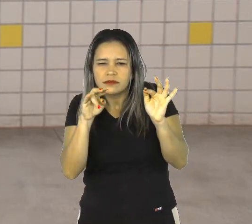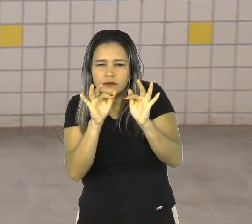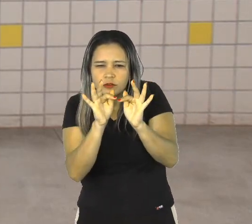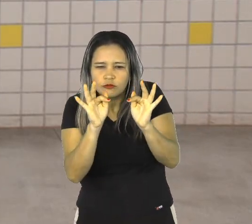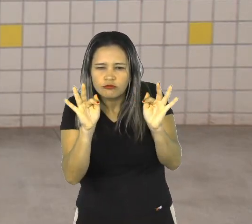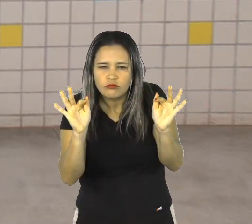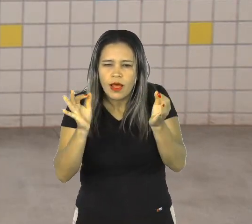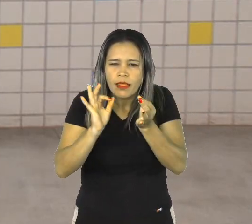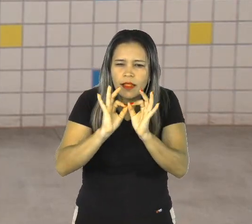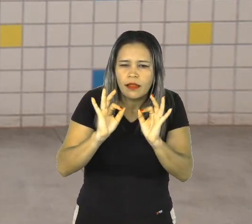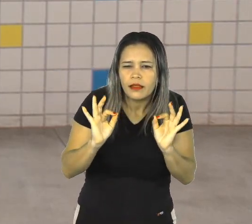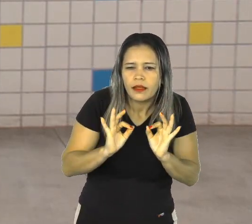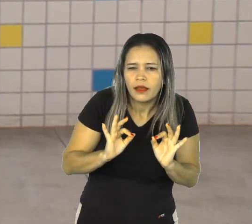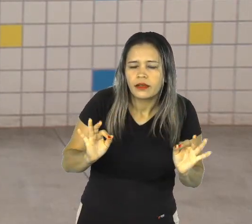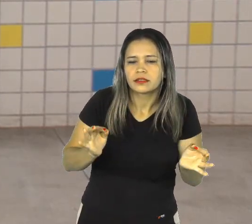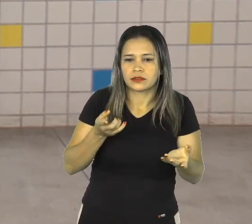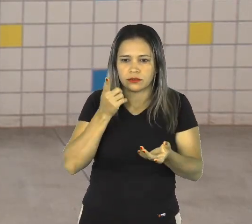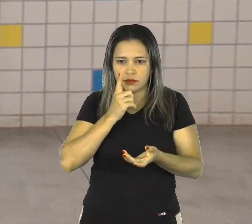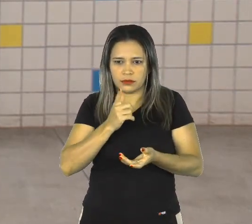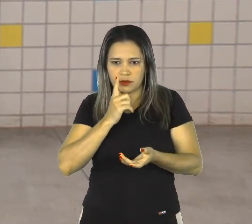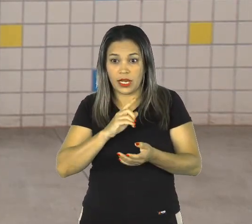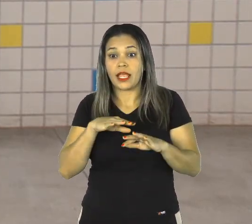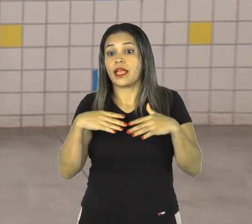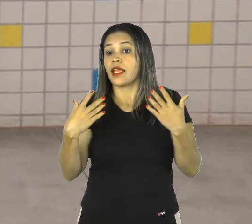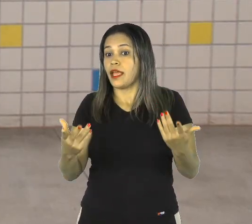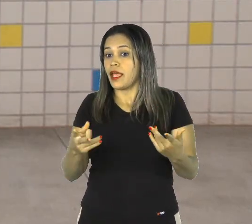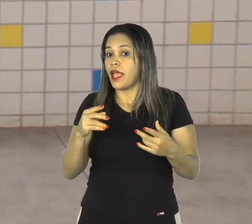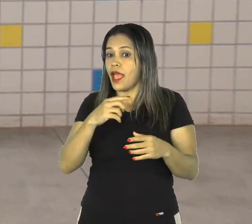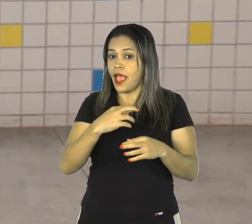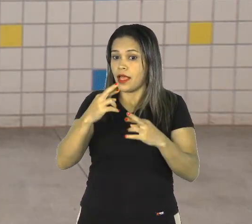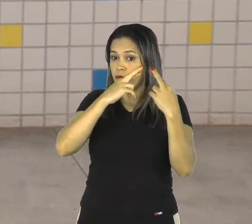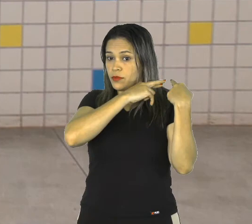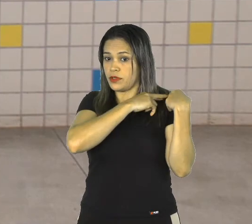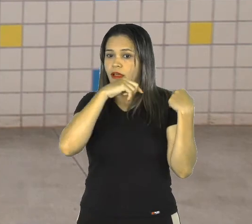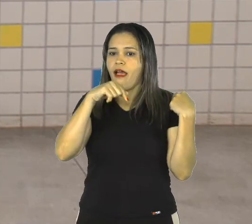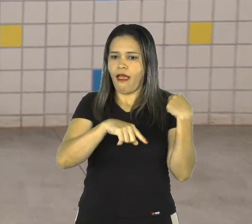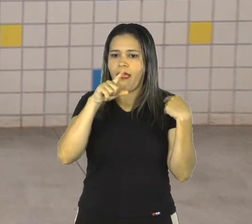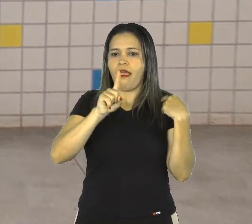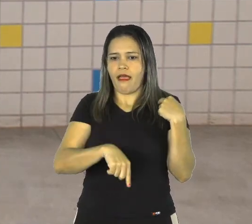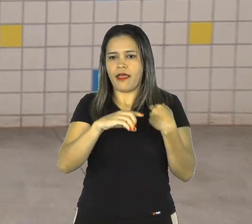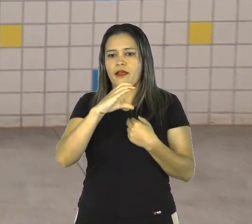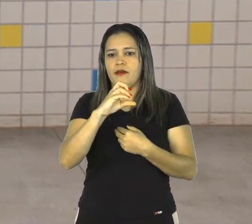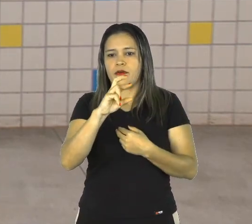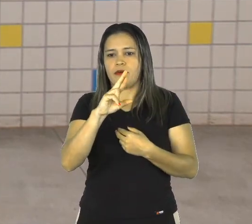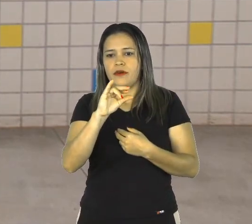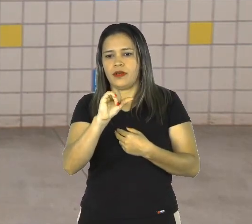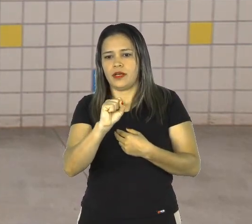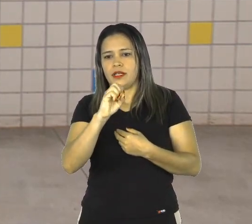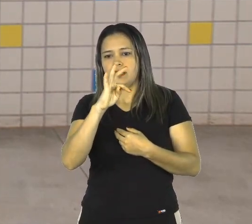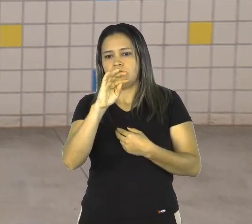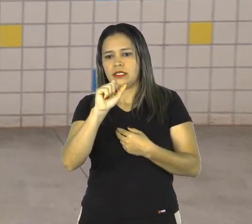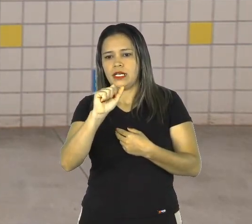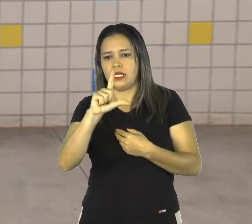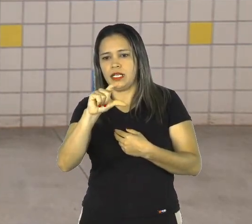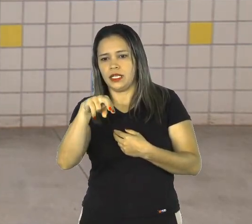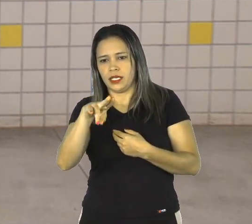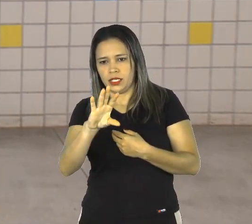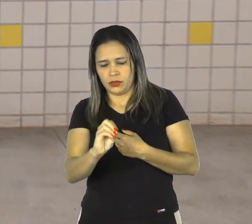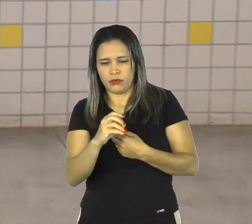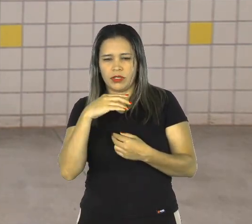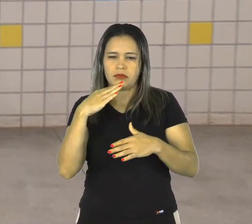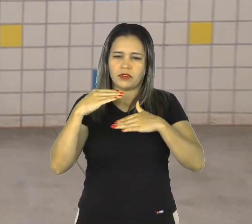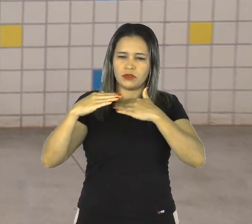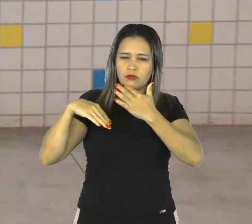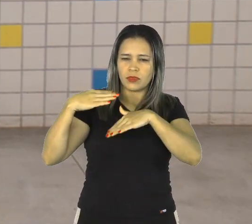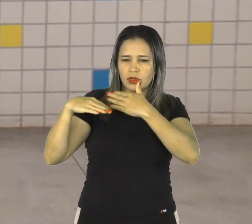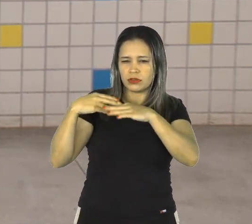mais delicada. Então, quem faz isso é o cristalino. Tá? Então, quando a gente pensa no processo da visão, a gente tem